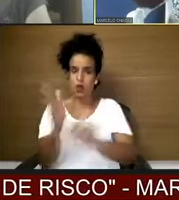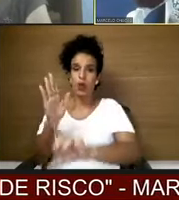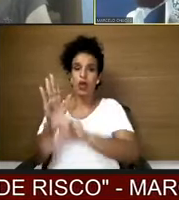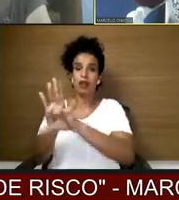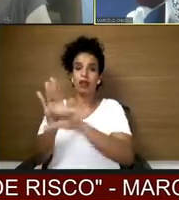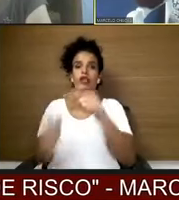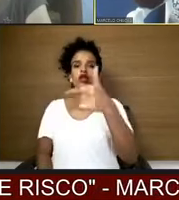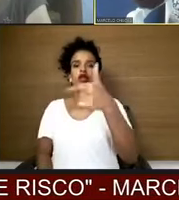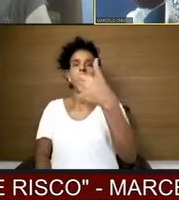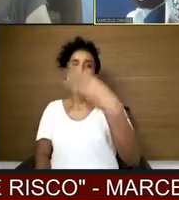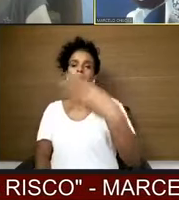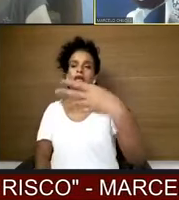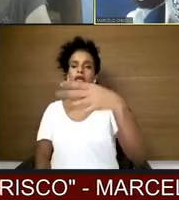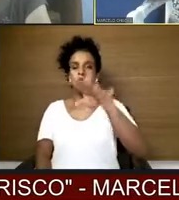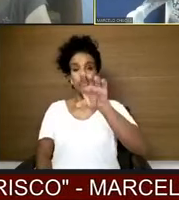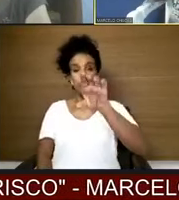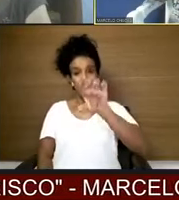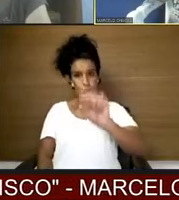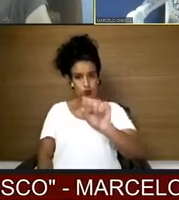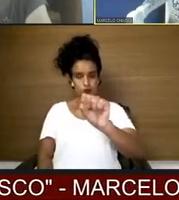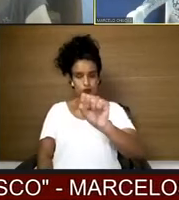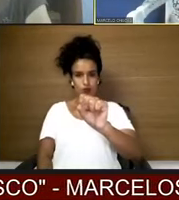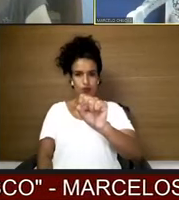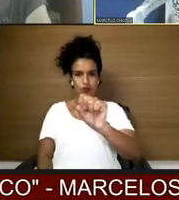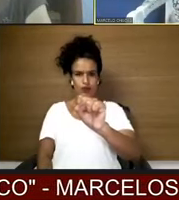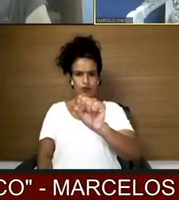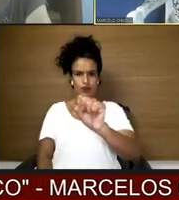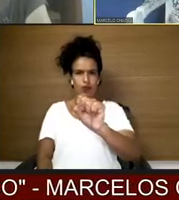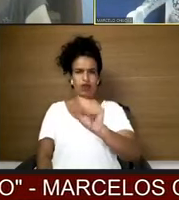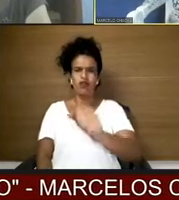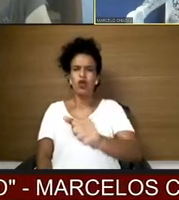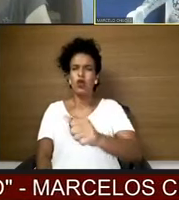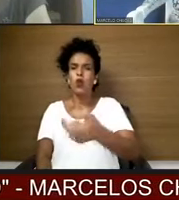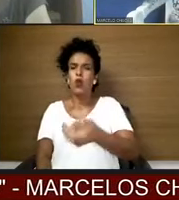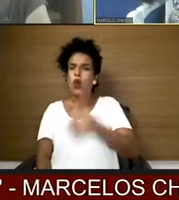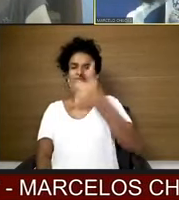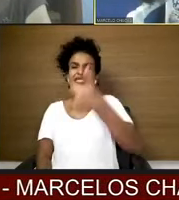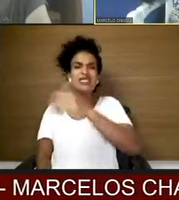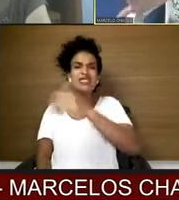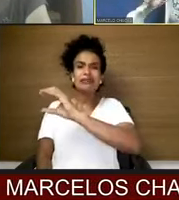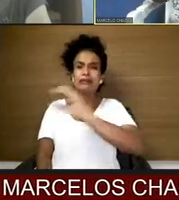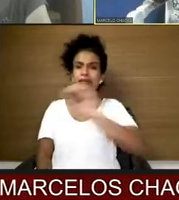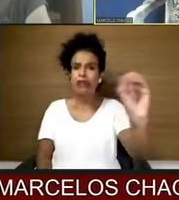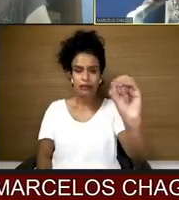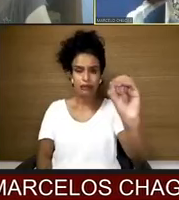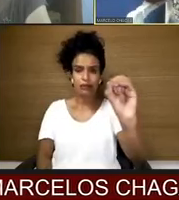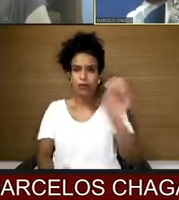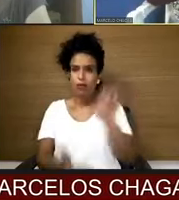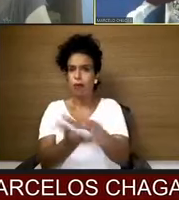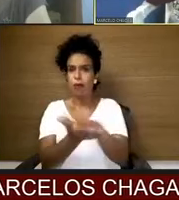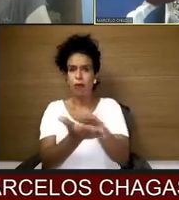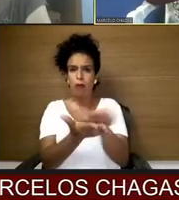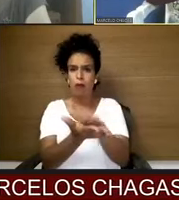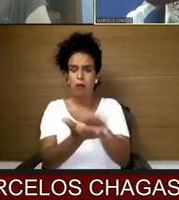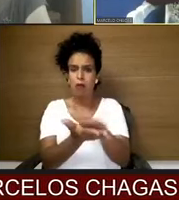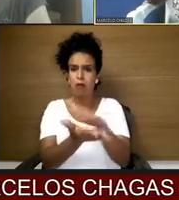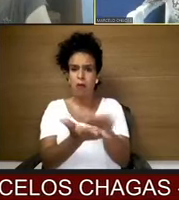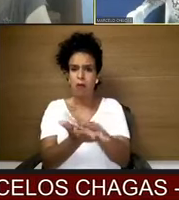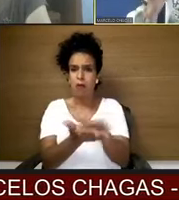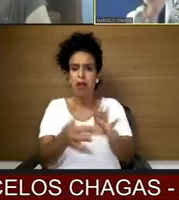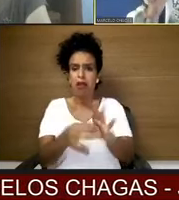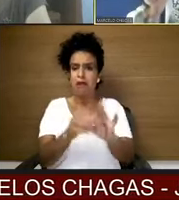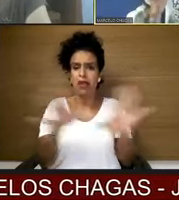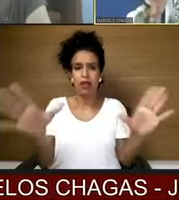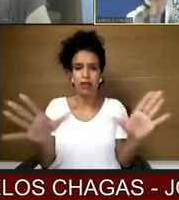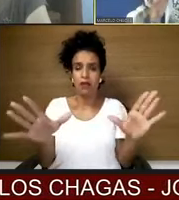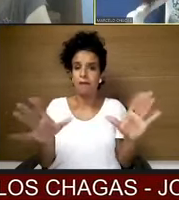48, né? Foram quase 100 resoluções que saíram ali, tratando, nenhuma tratando especificamente assim, olha,